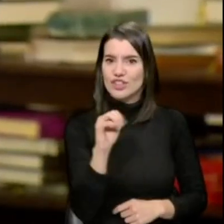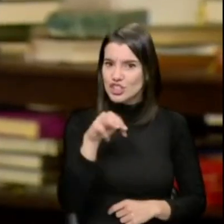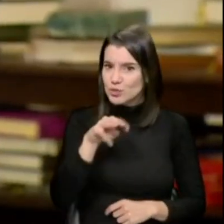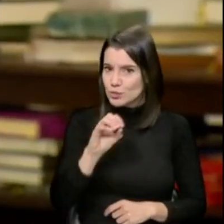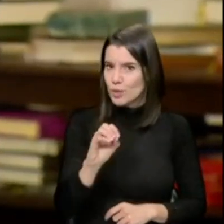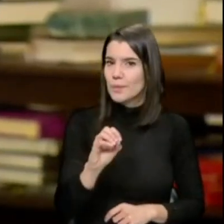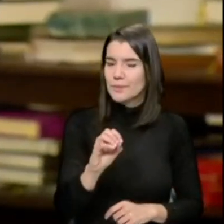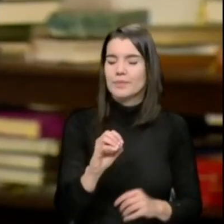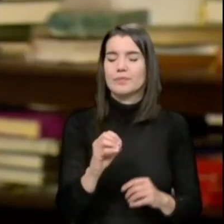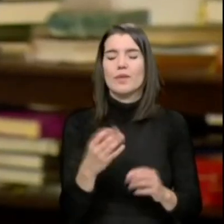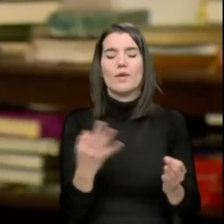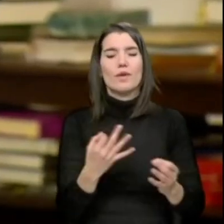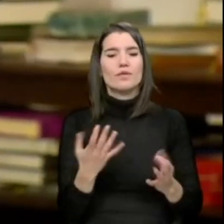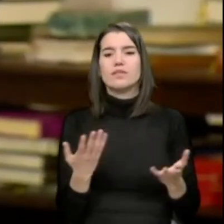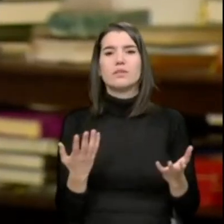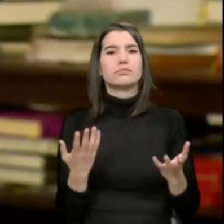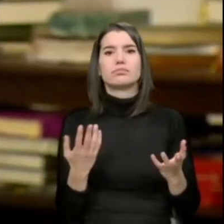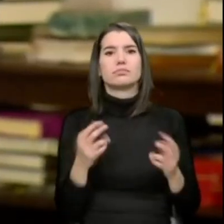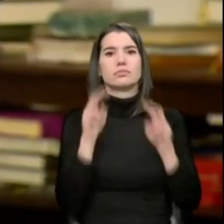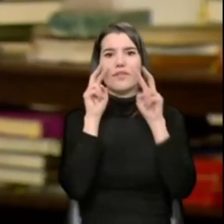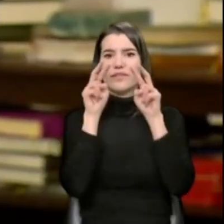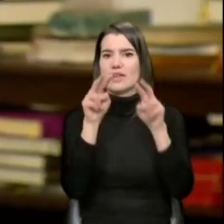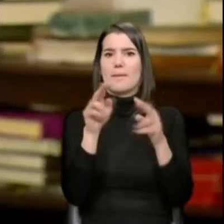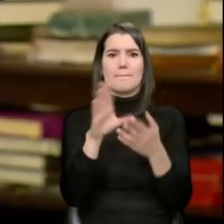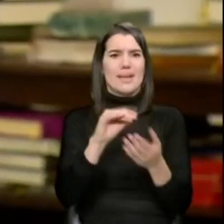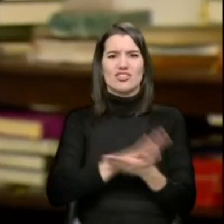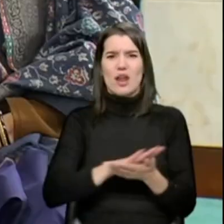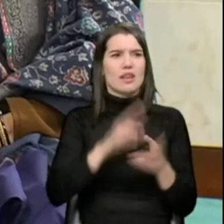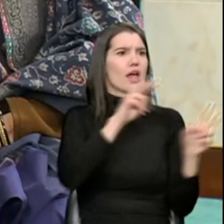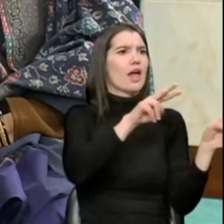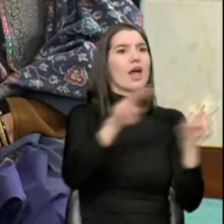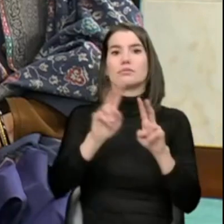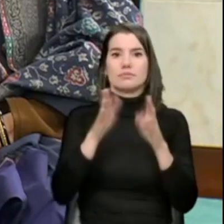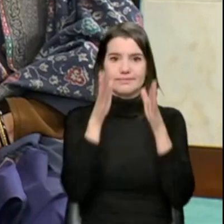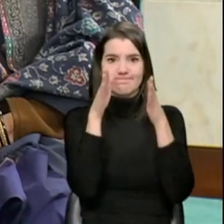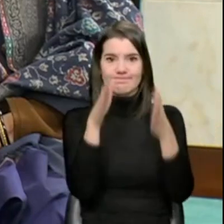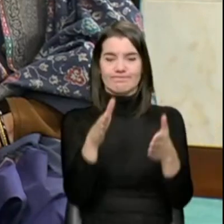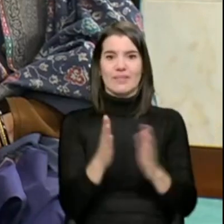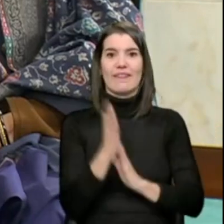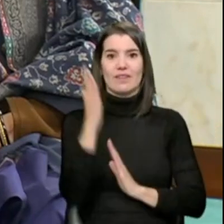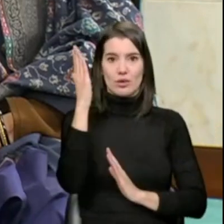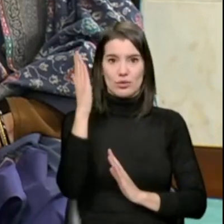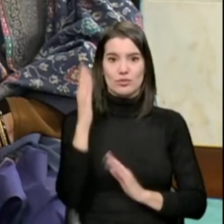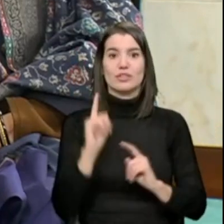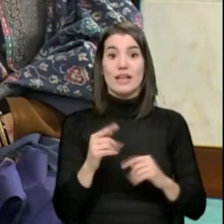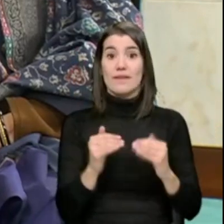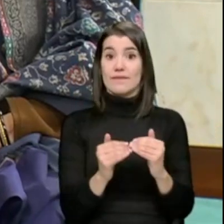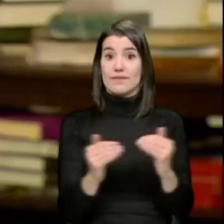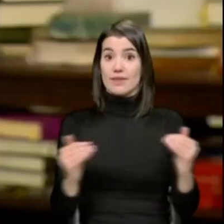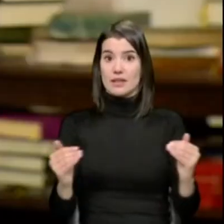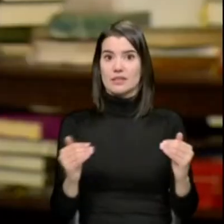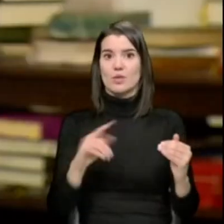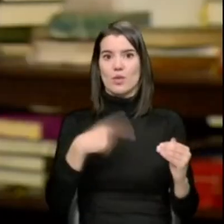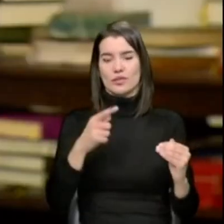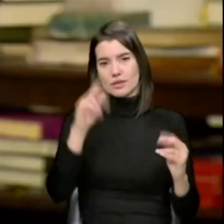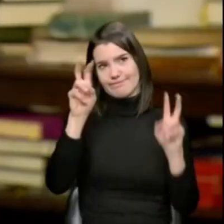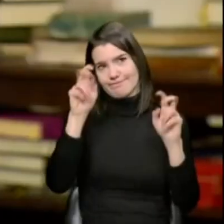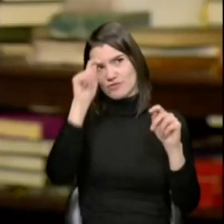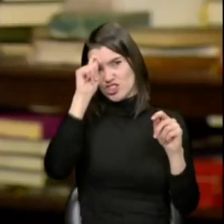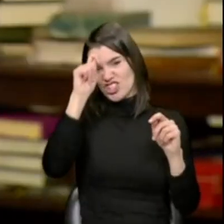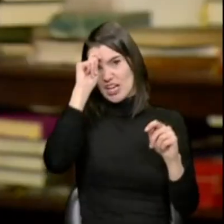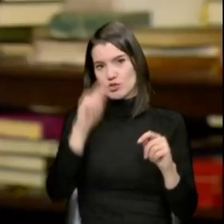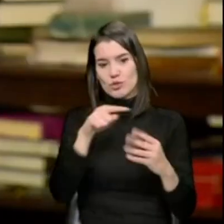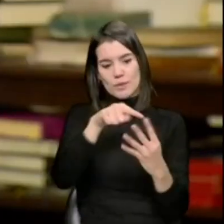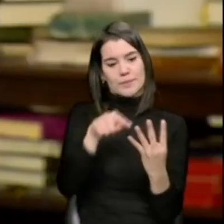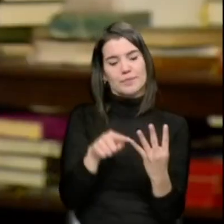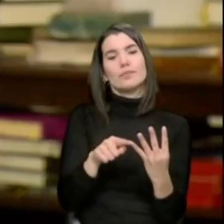portanto, onde realmente ele já não olha para mais nada senão Deus. Ele tem um estágio, e o estágio dele são os outros 4 pilares, que o